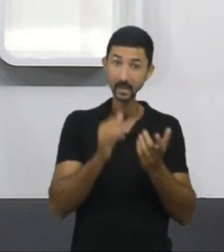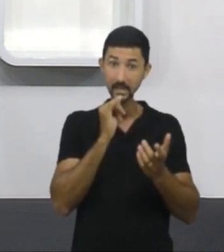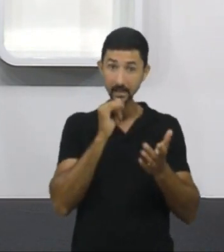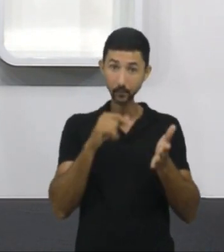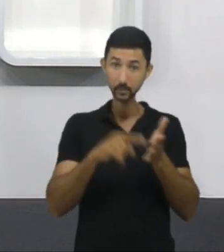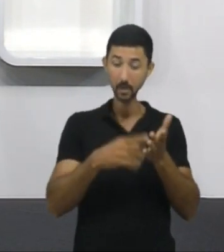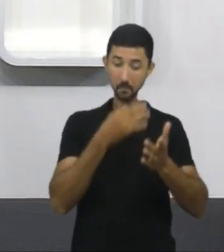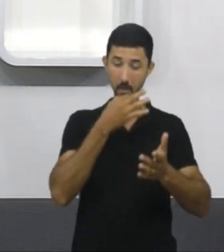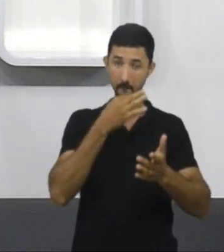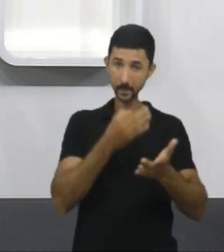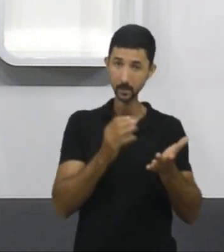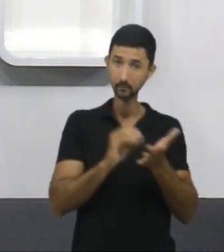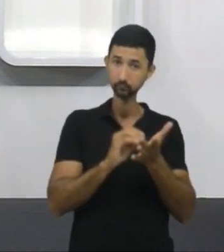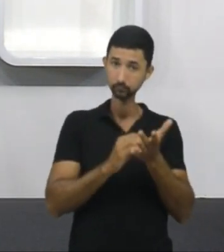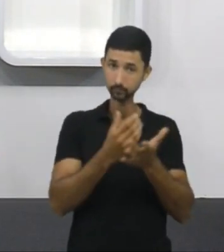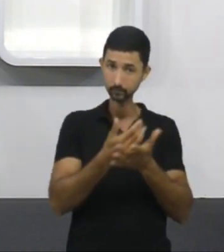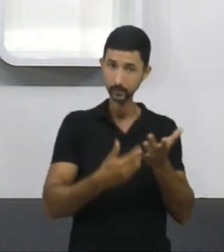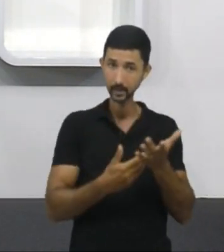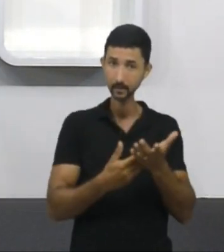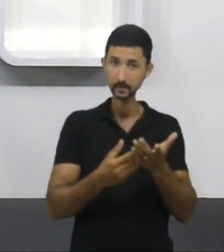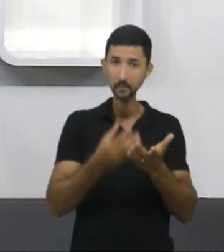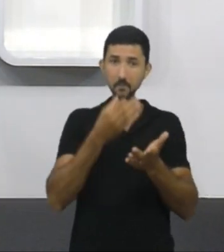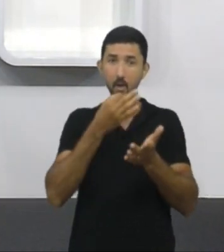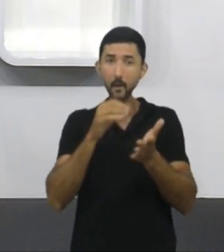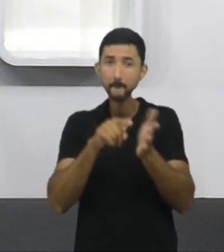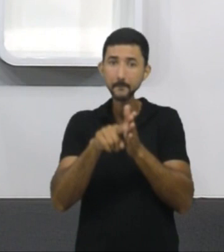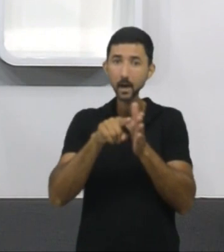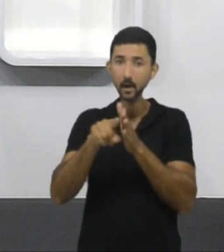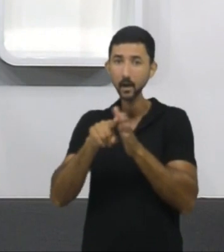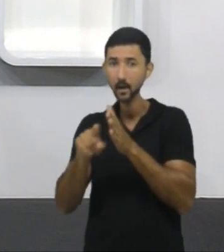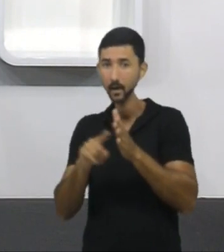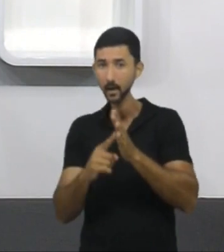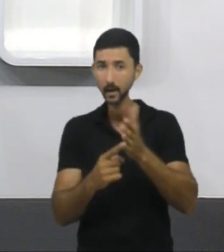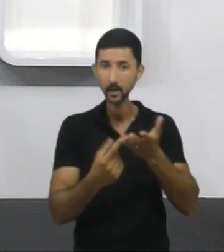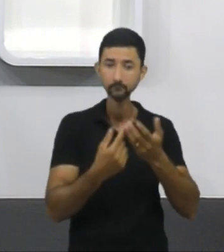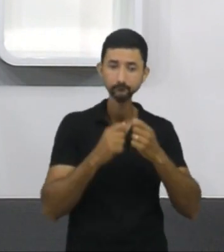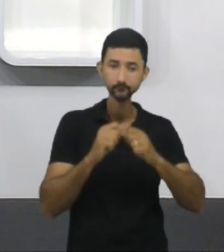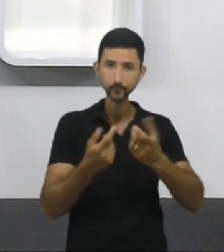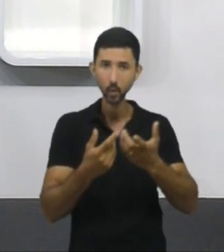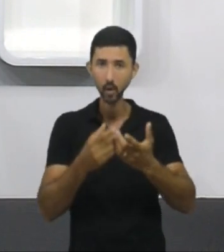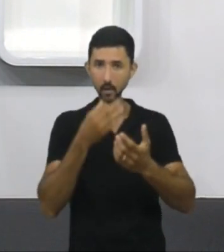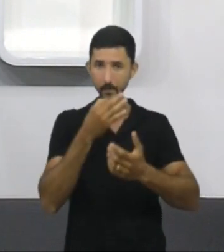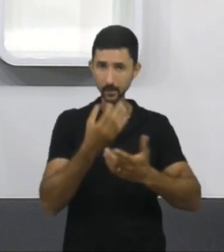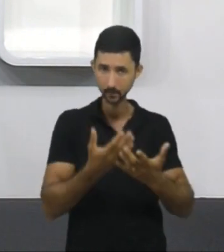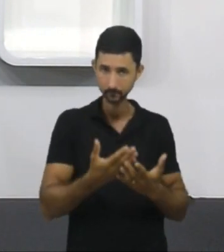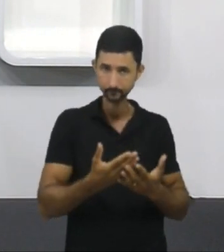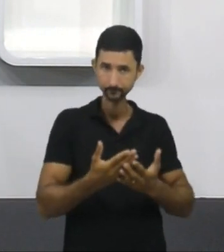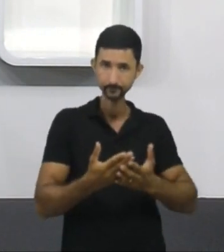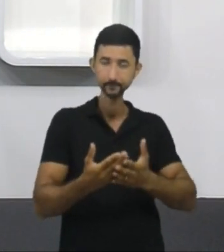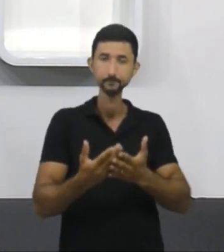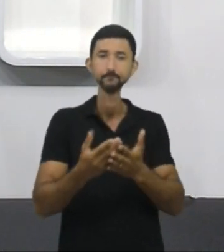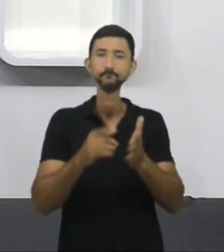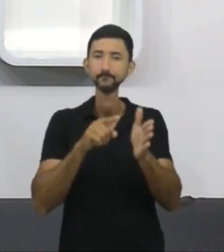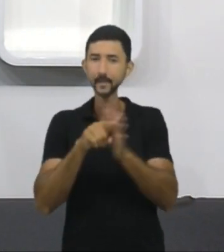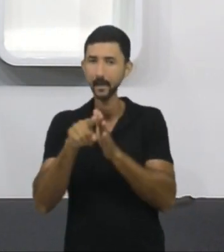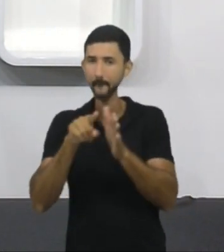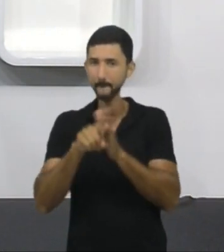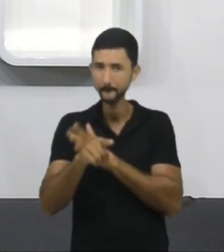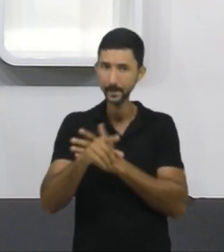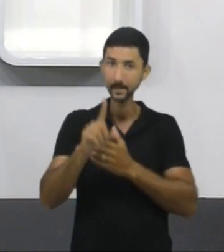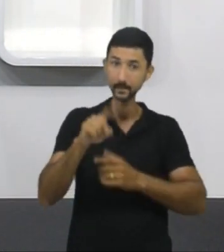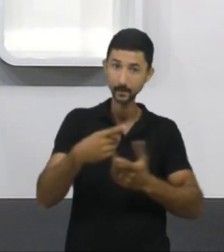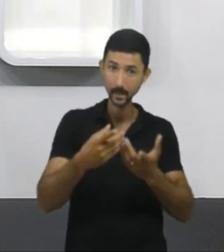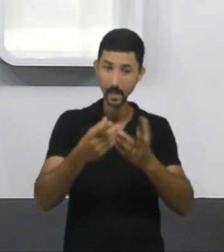uma opinião e por meio de argumentos você defende essa opinião. Esses argumentos, eles